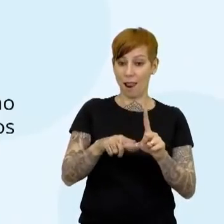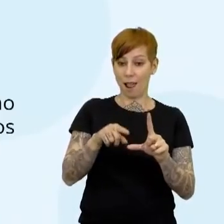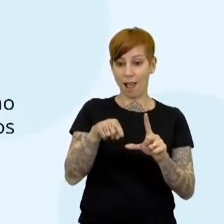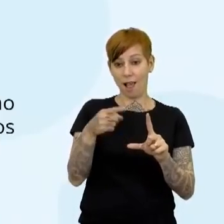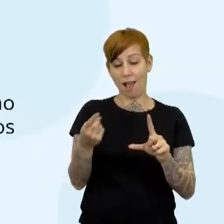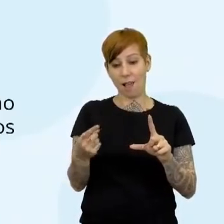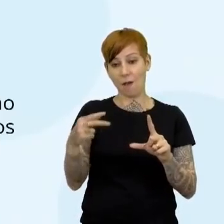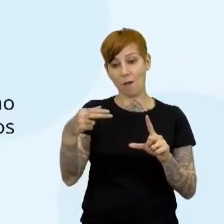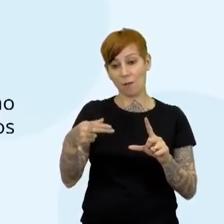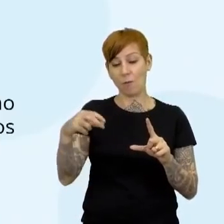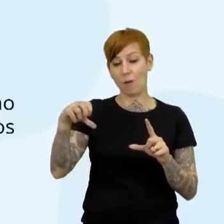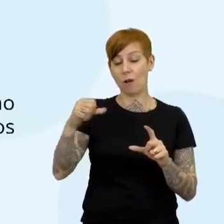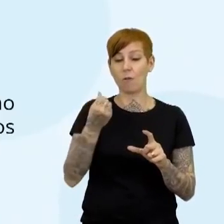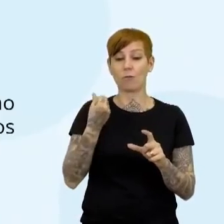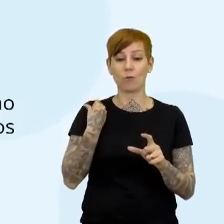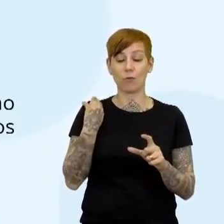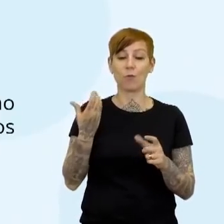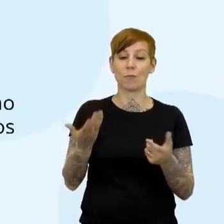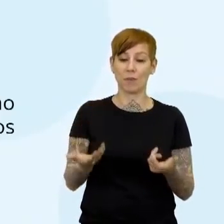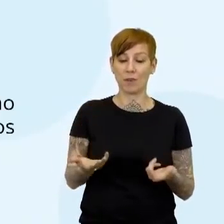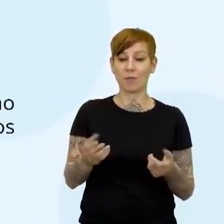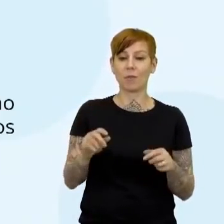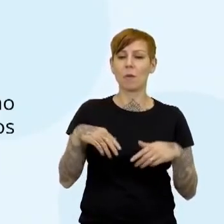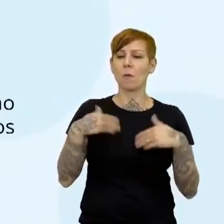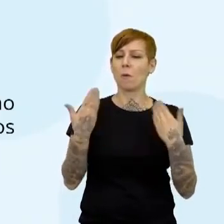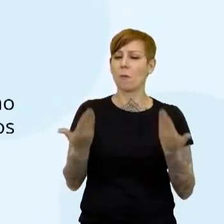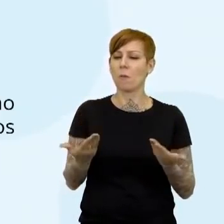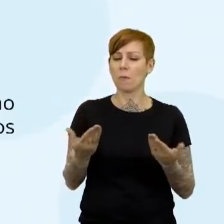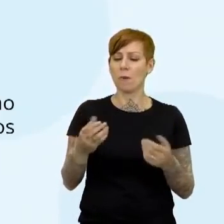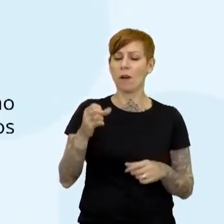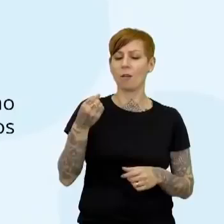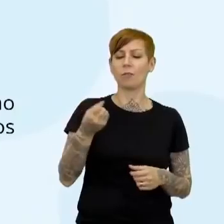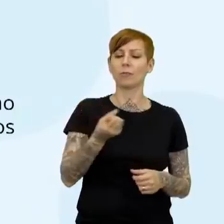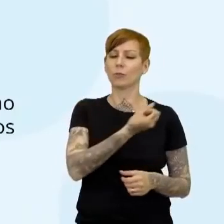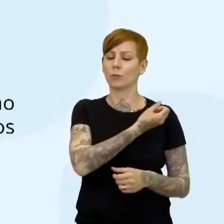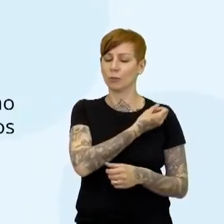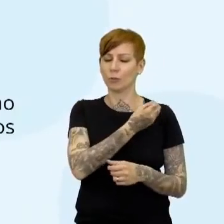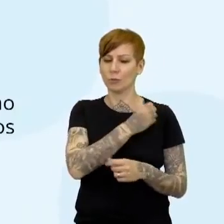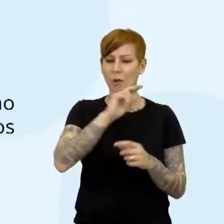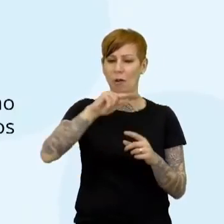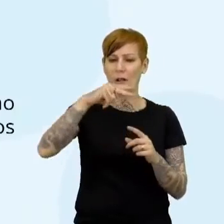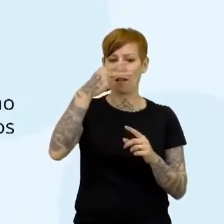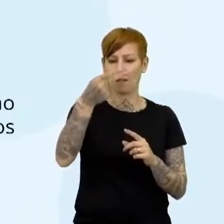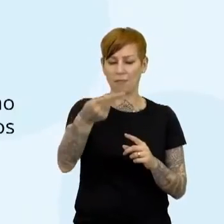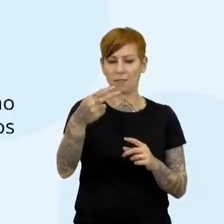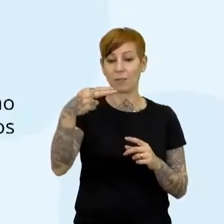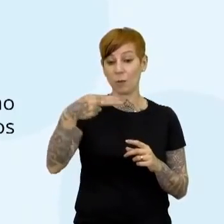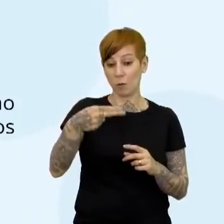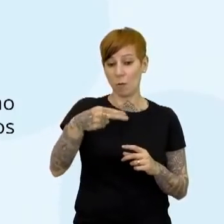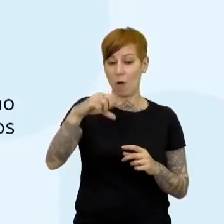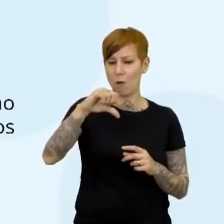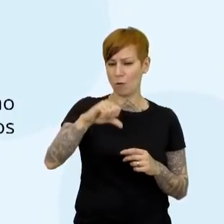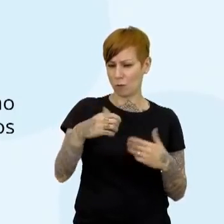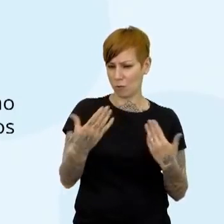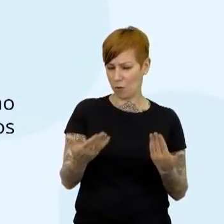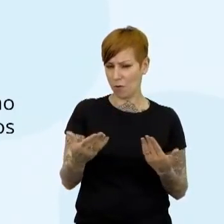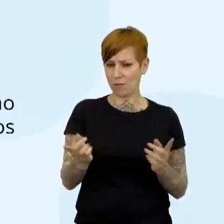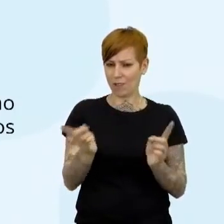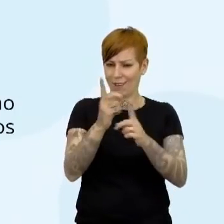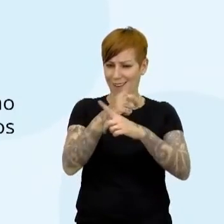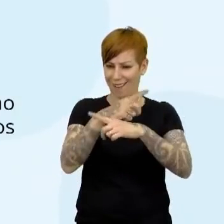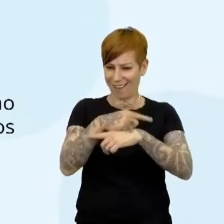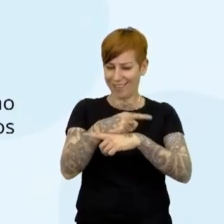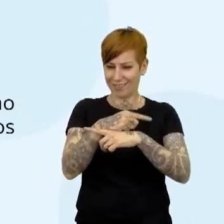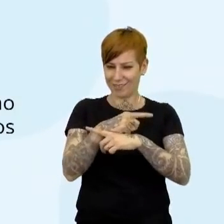vai positivo aí eu penso Qual é o número que elevado ao quadrado da 9 não é Ou então a gente usa a inversa do quadrado